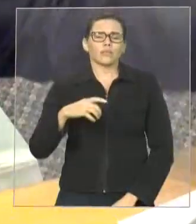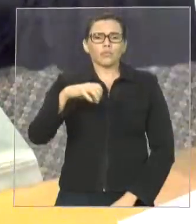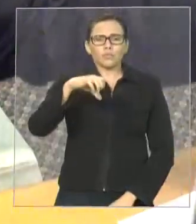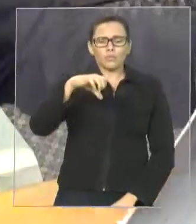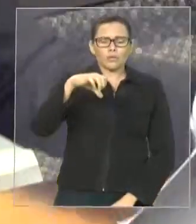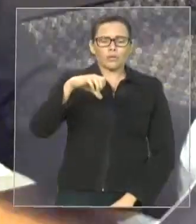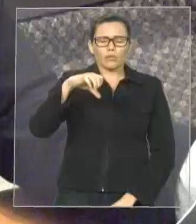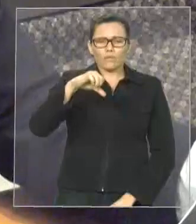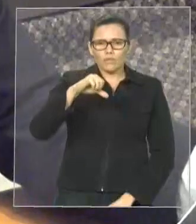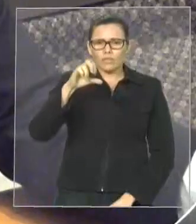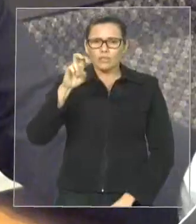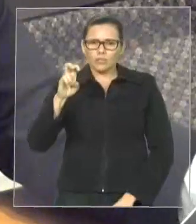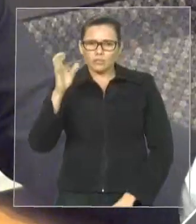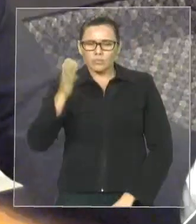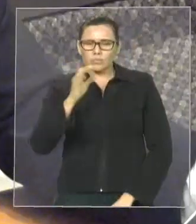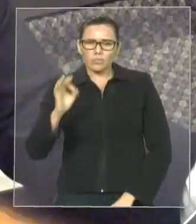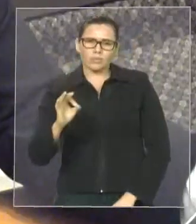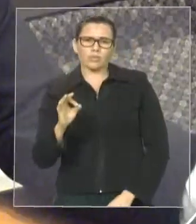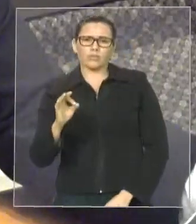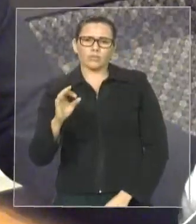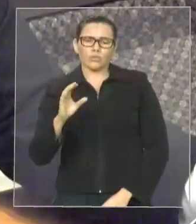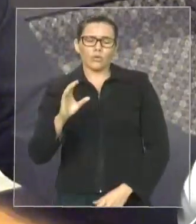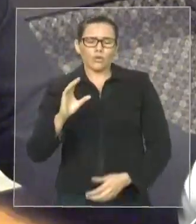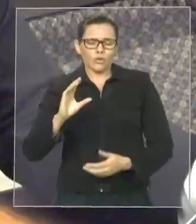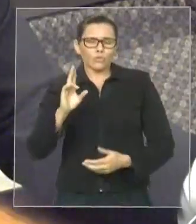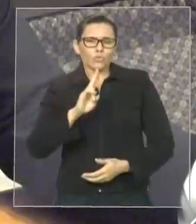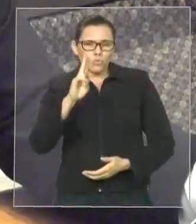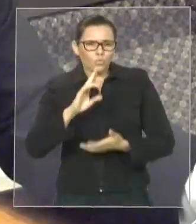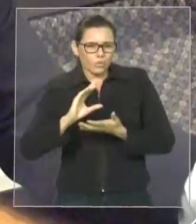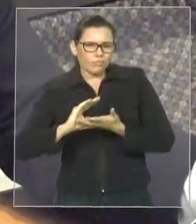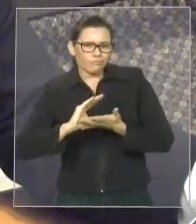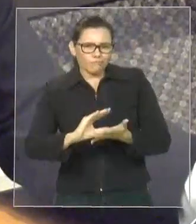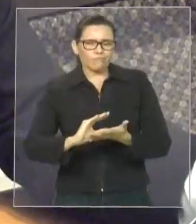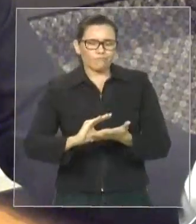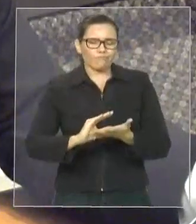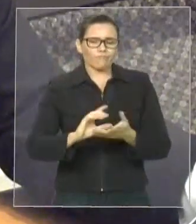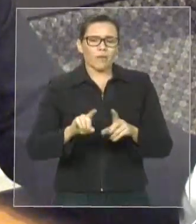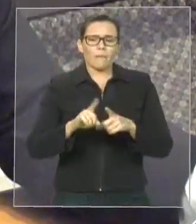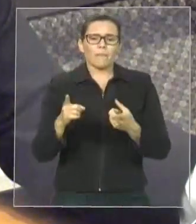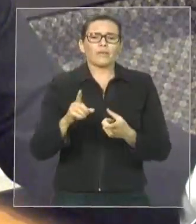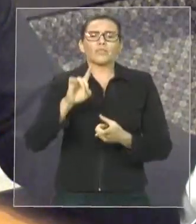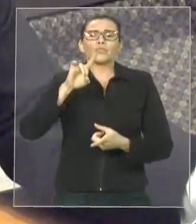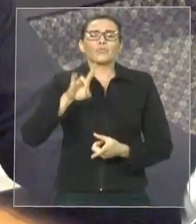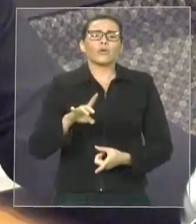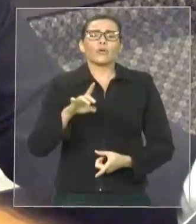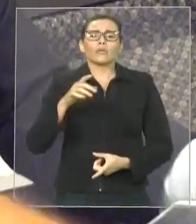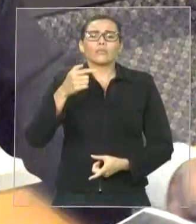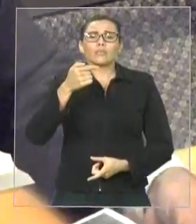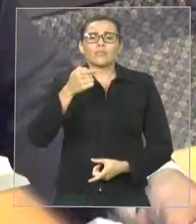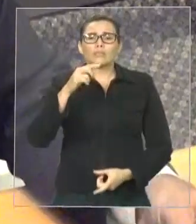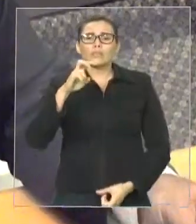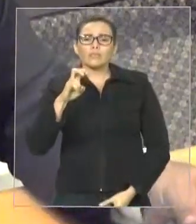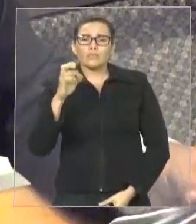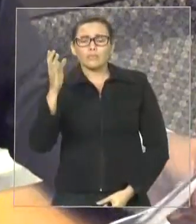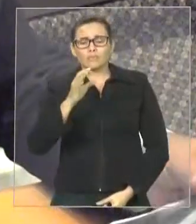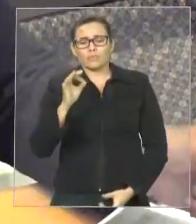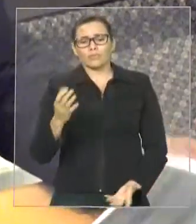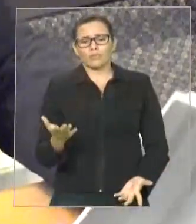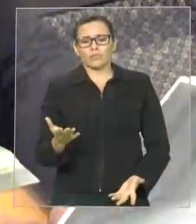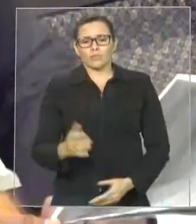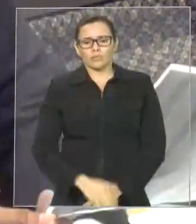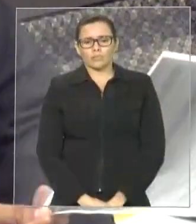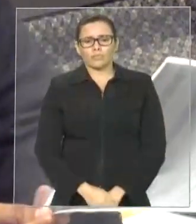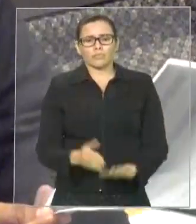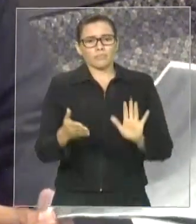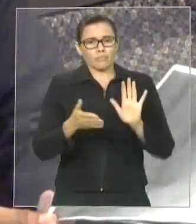relatório completo do Tribunal de Contas, que é o relatório gerencial do Fundeb, período de maio, e que